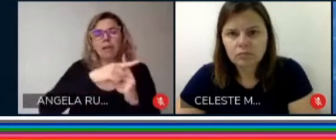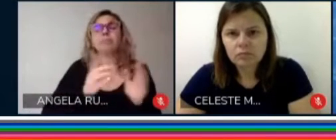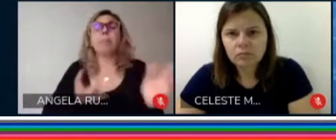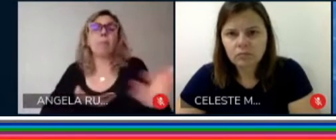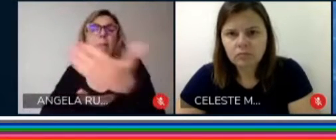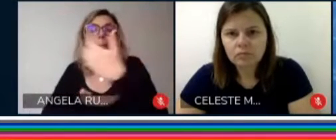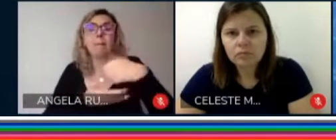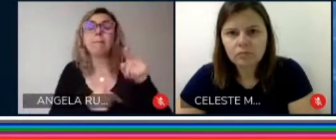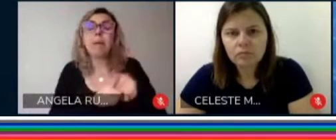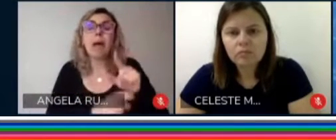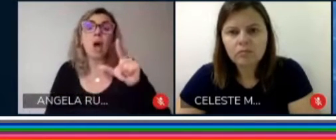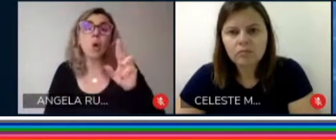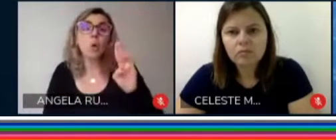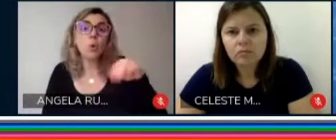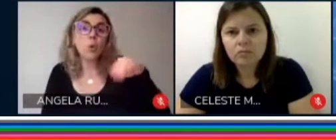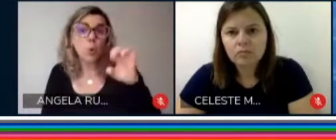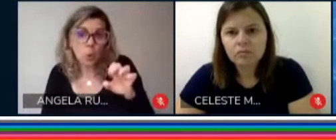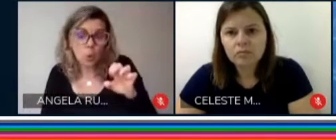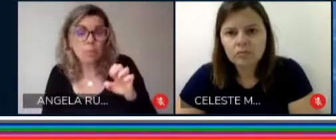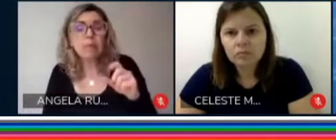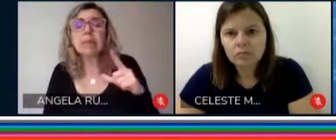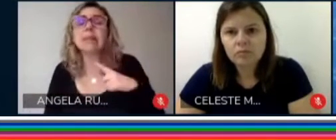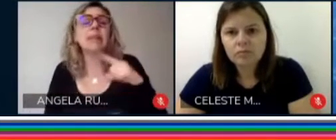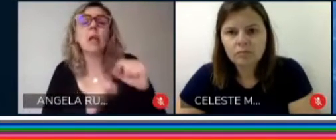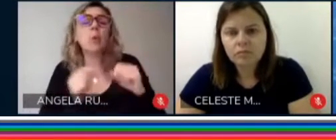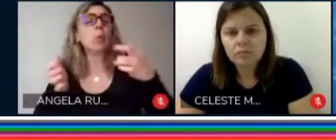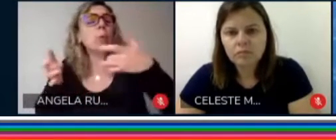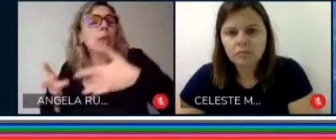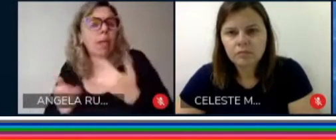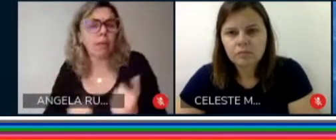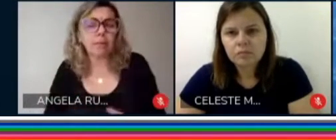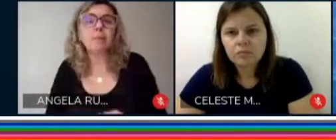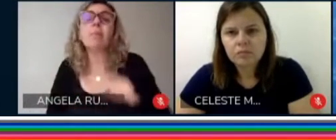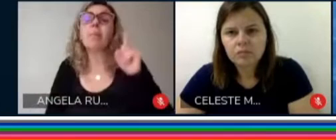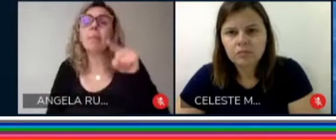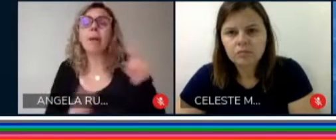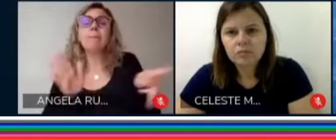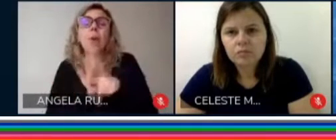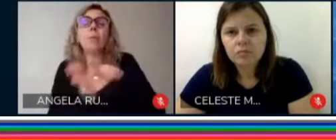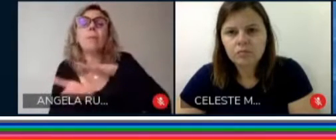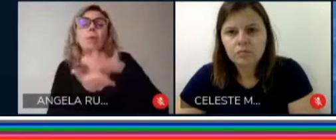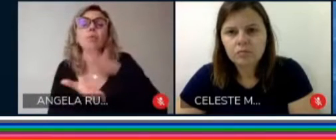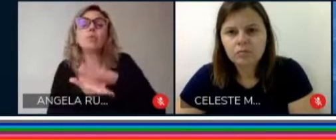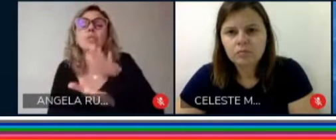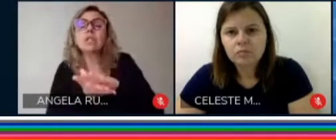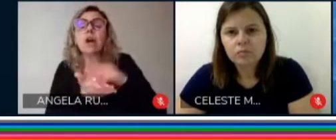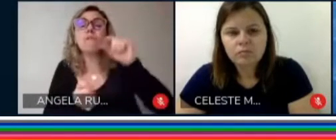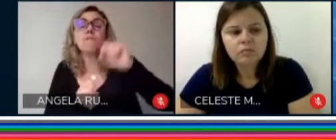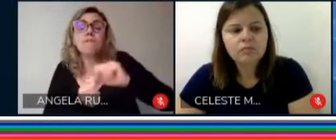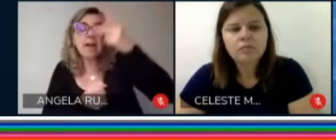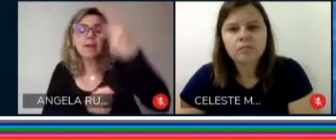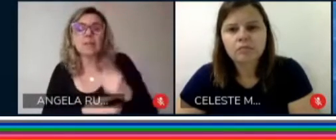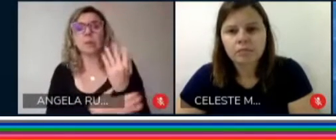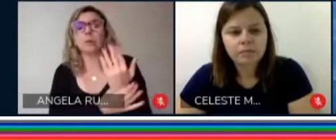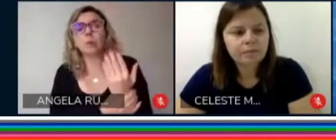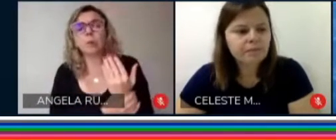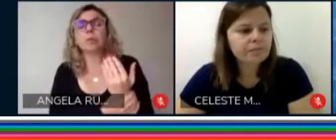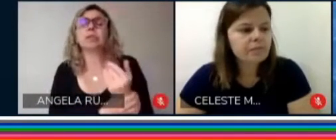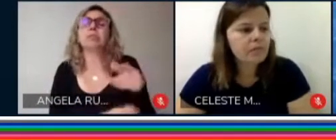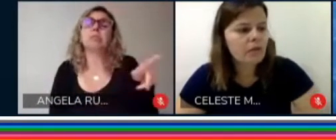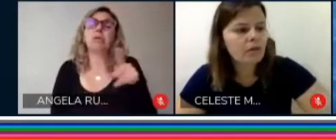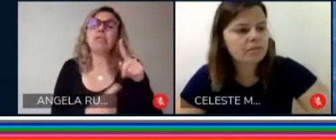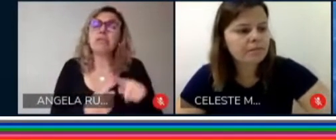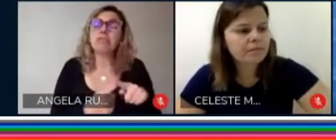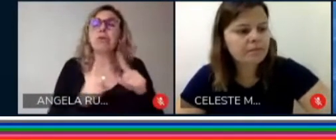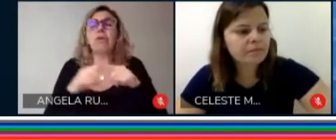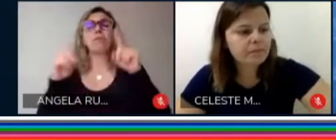URGS, o Lume, ele concentra toda a produção que é oriunda da universidade, de docentes, discentes, técnicos,